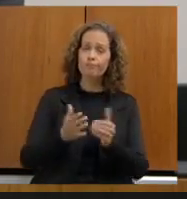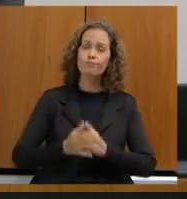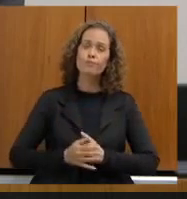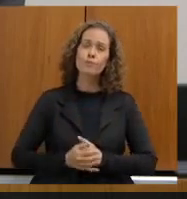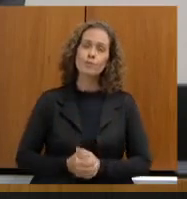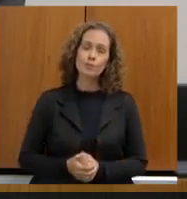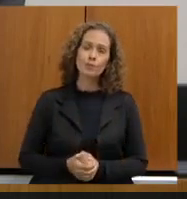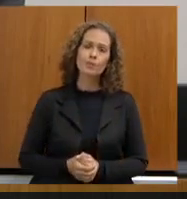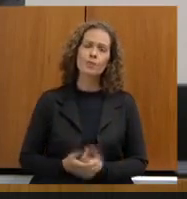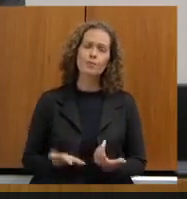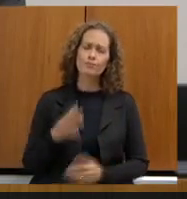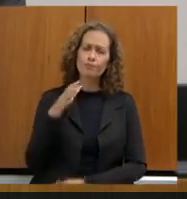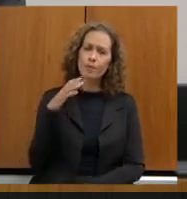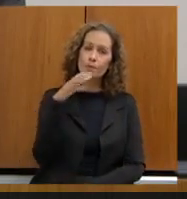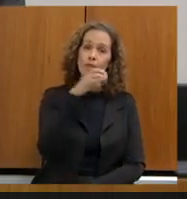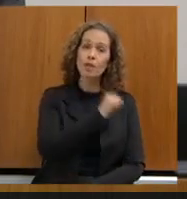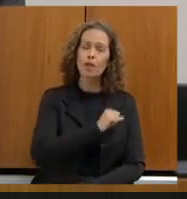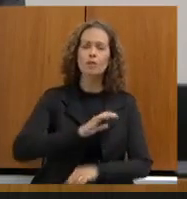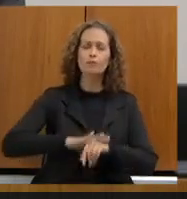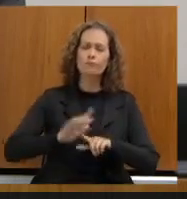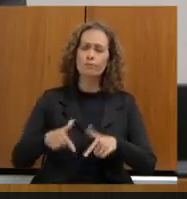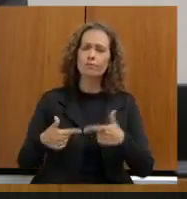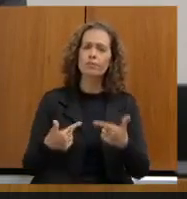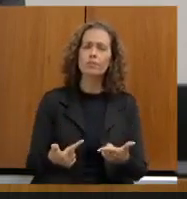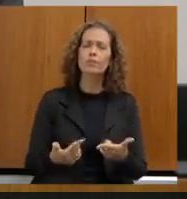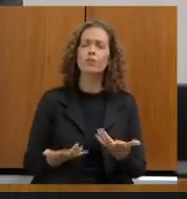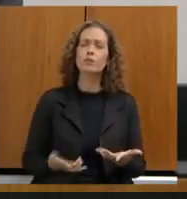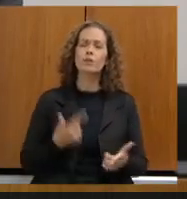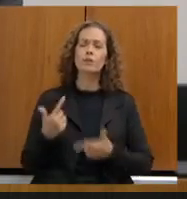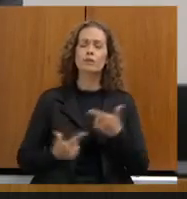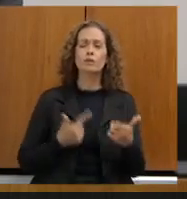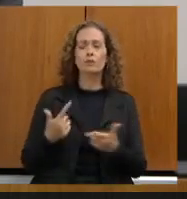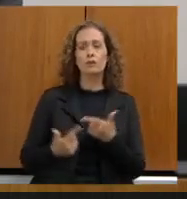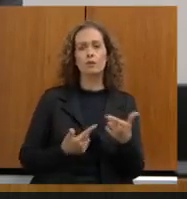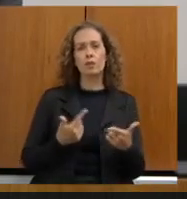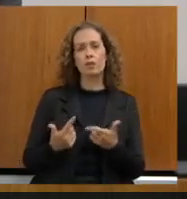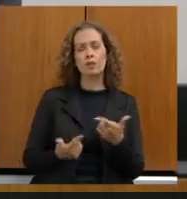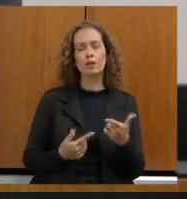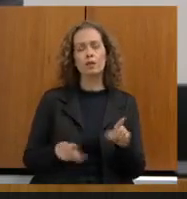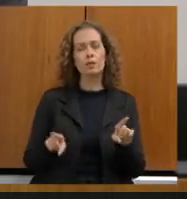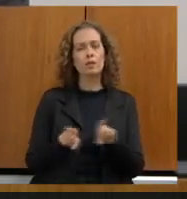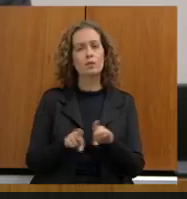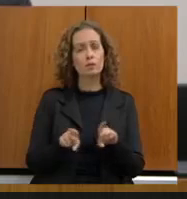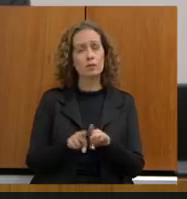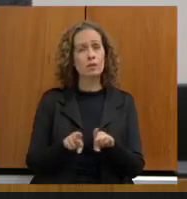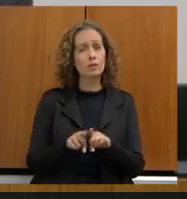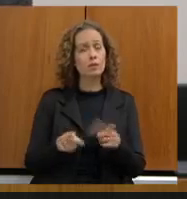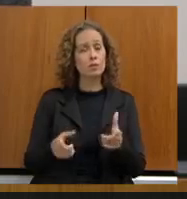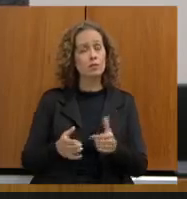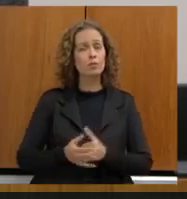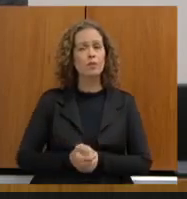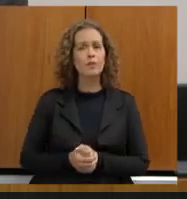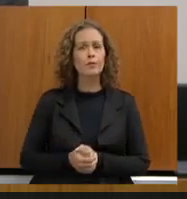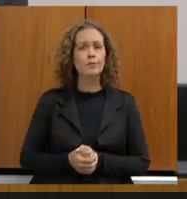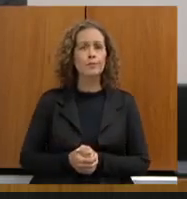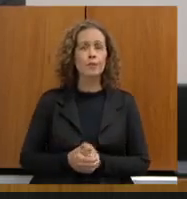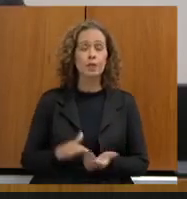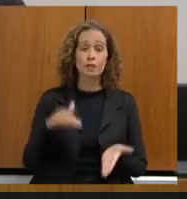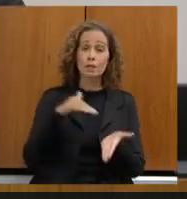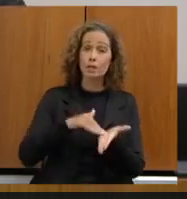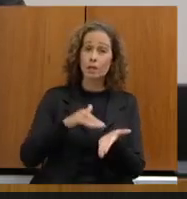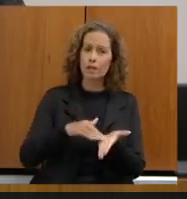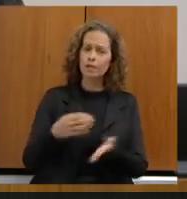pela agilidade pelo dinamismo e pela a cara nova que deu à frente da